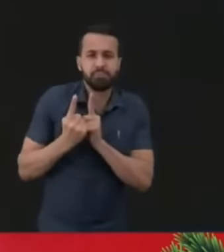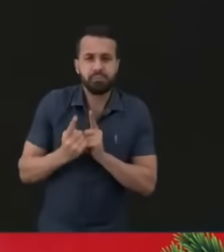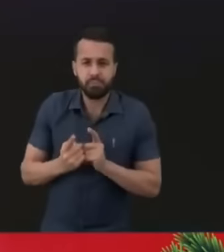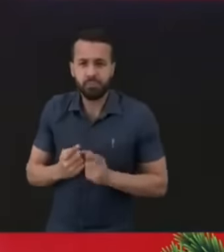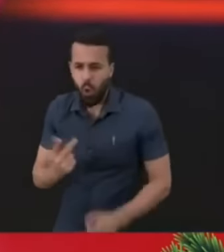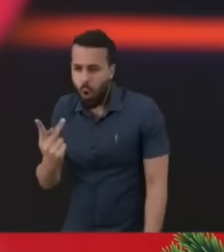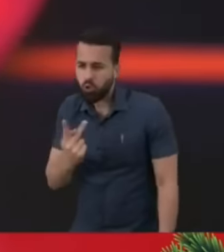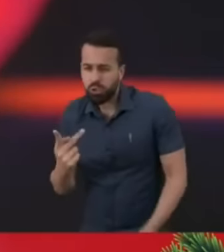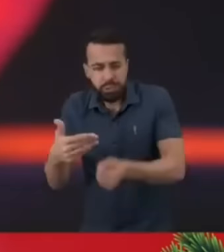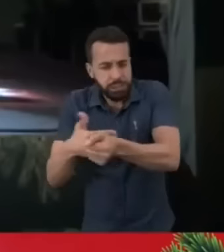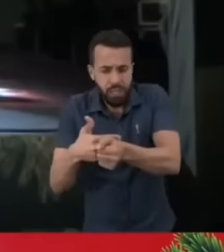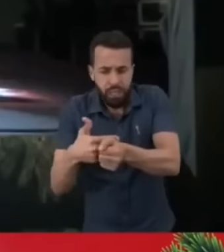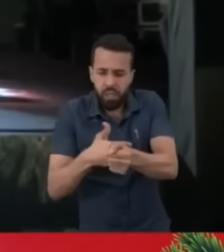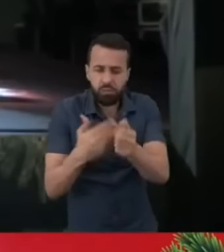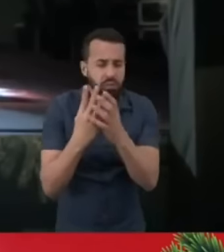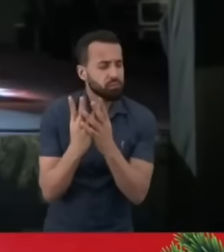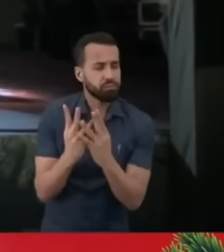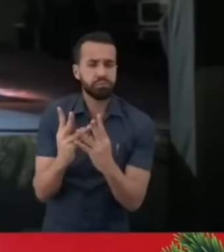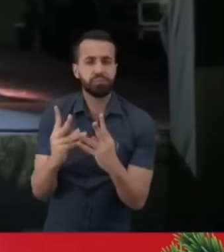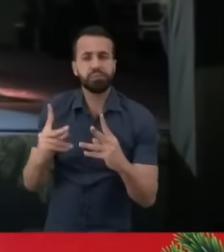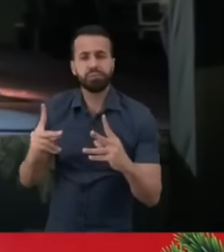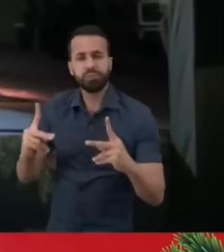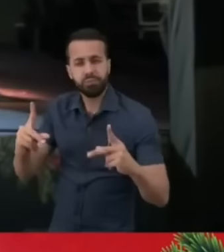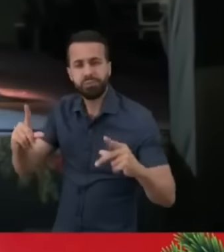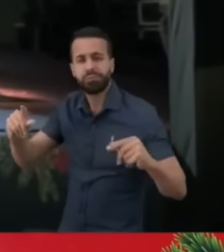os segredos